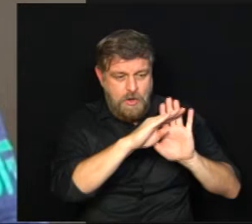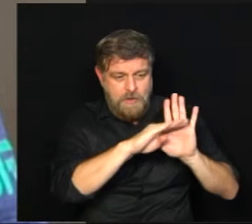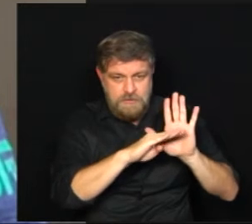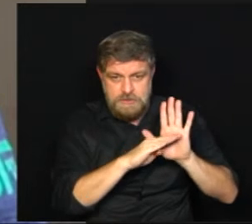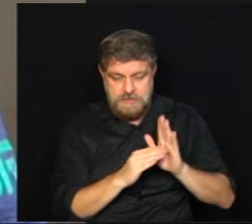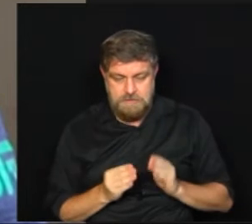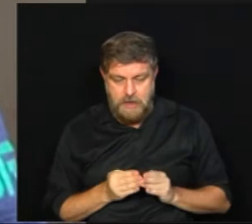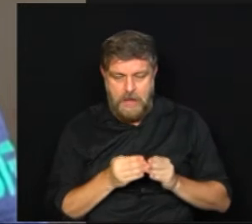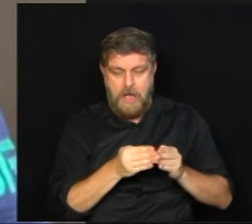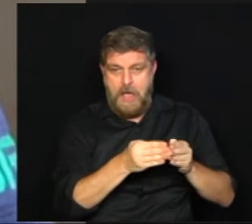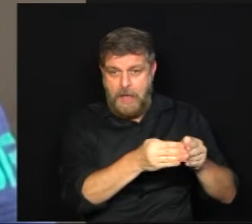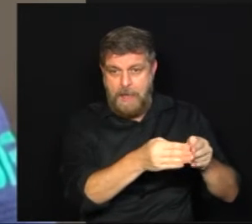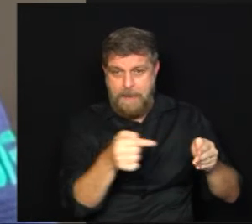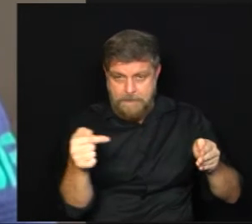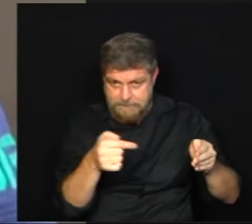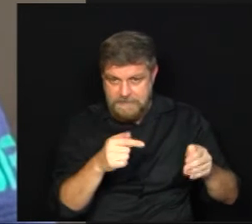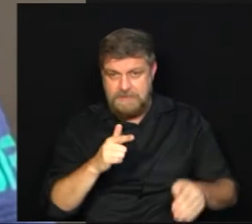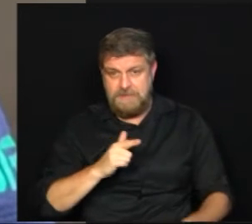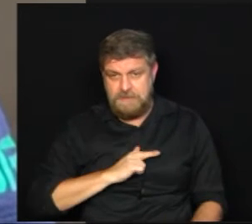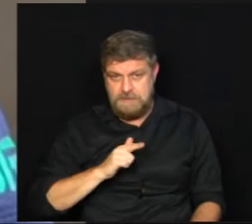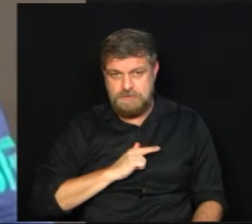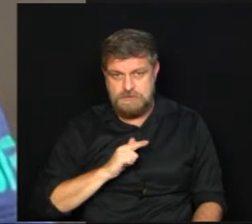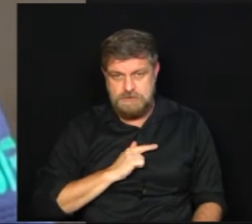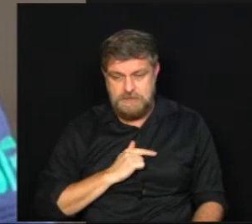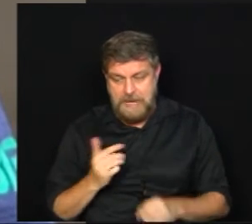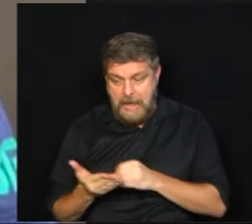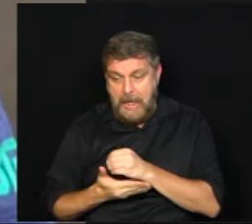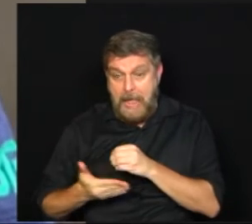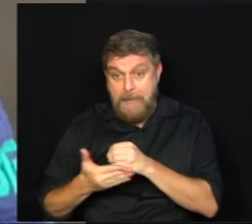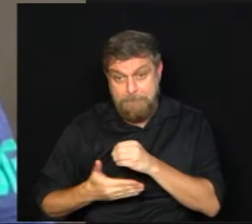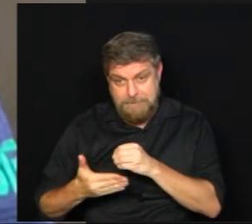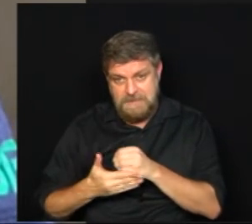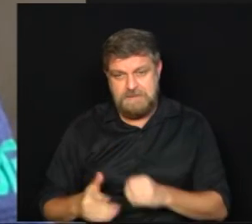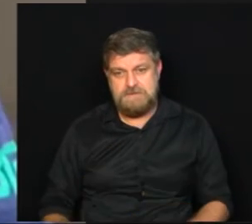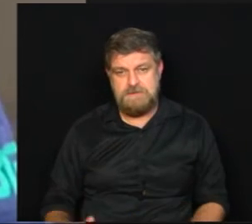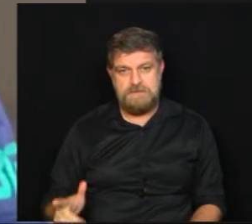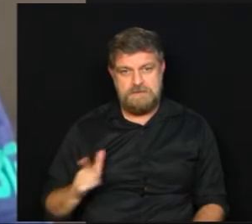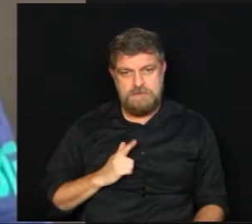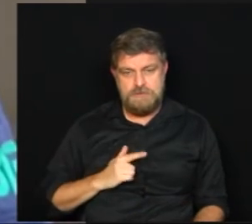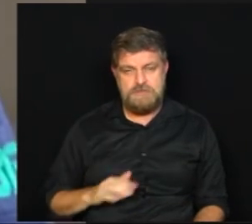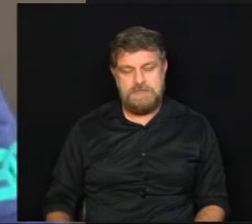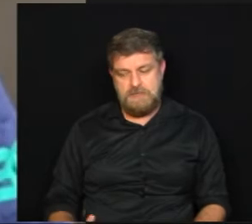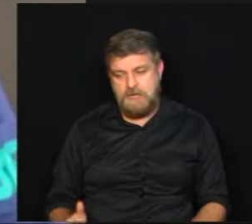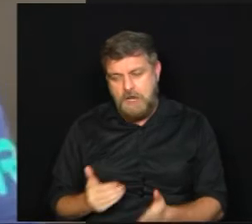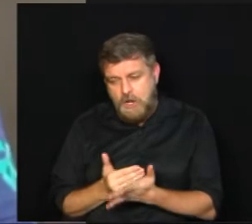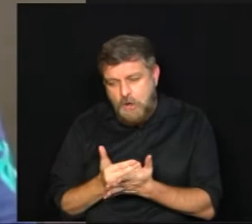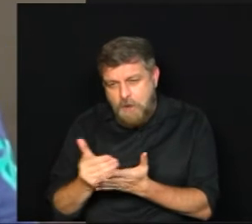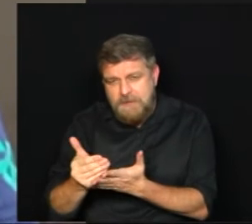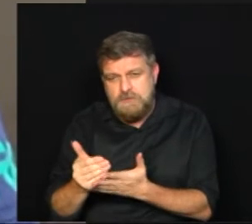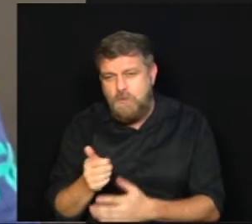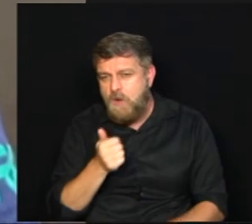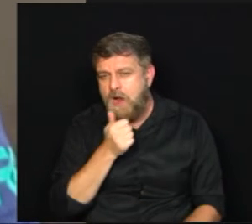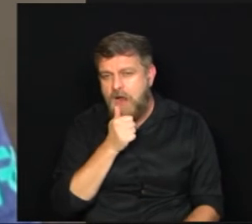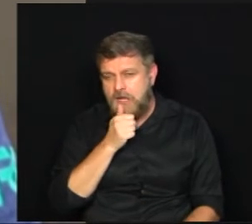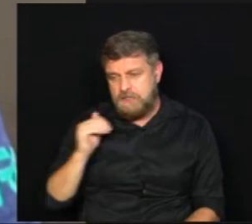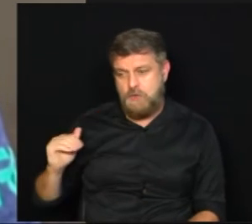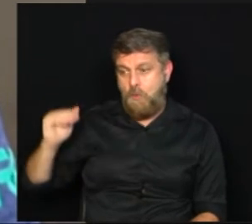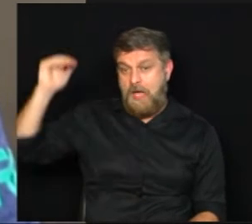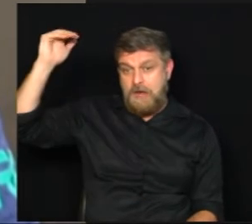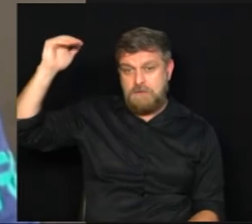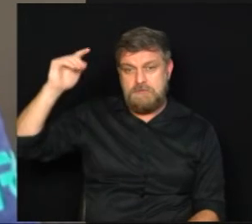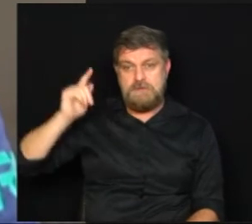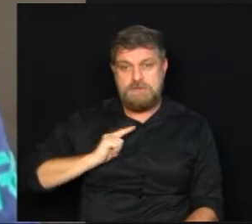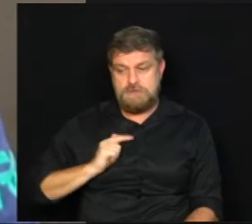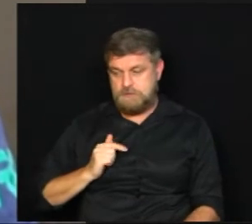tinha para a base do esporte. Então, eram atletas de base, que ainda não eram adultos, mas que tinham